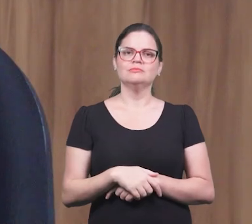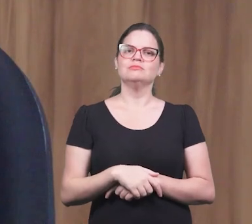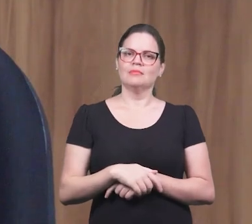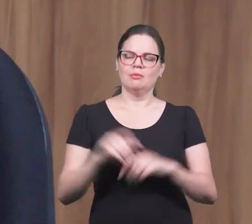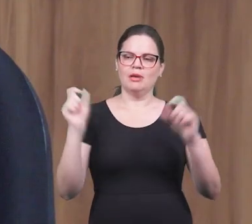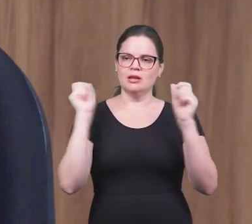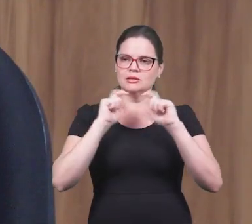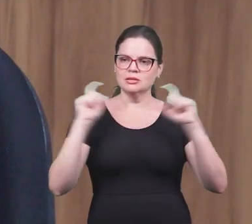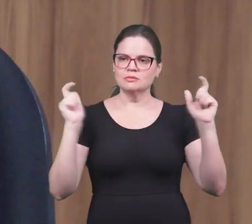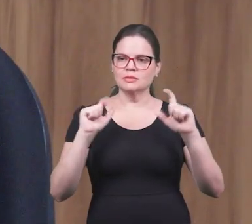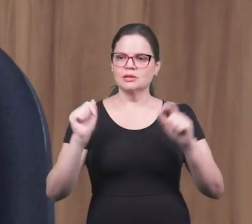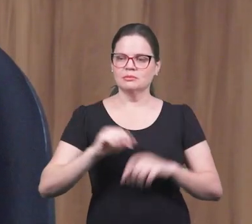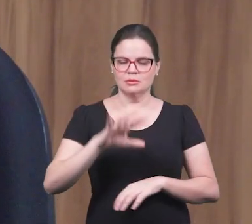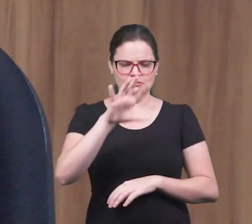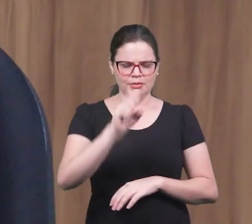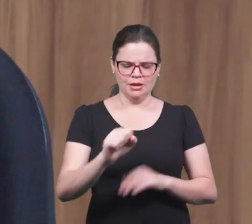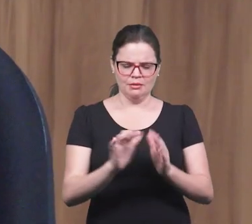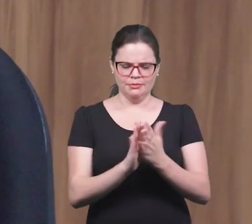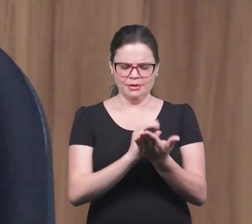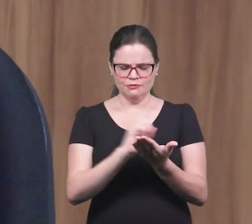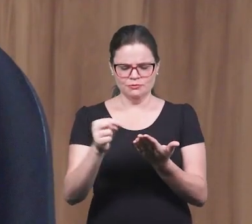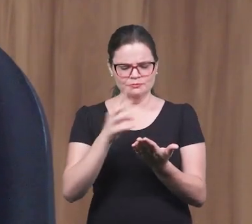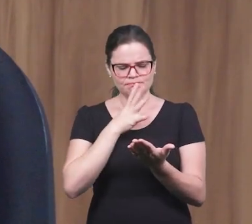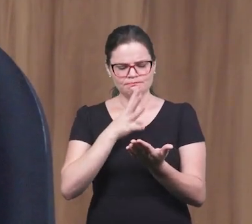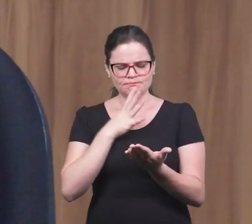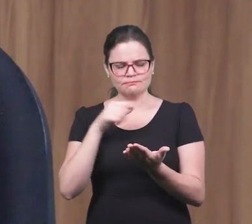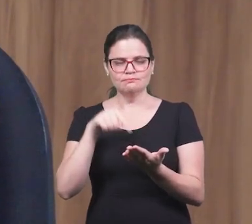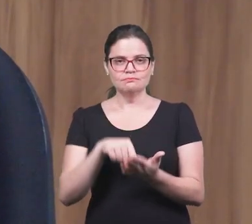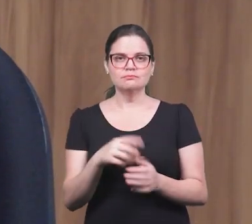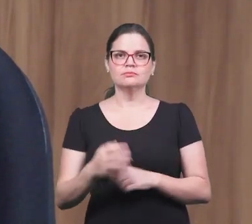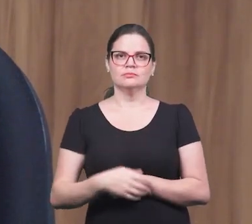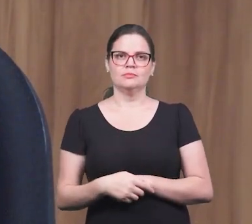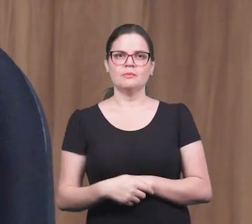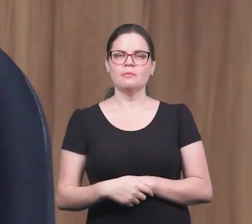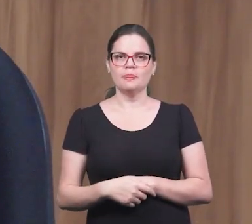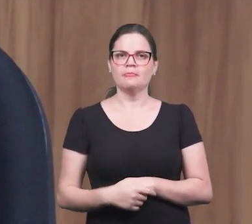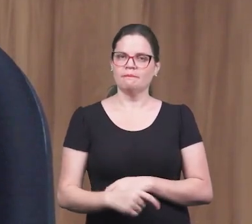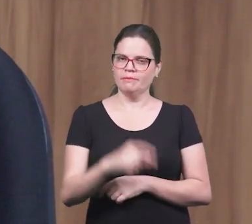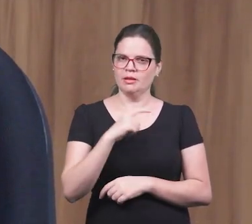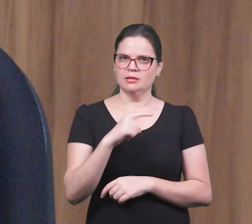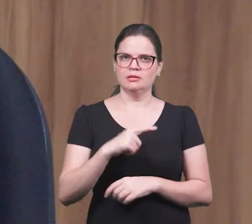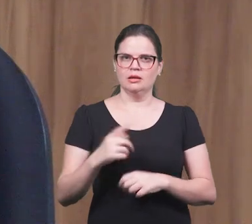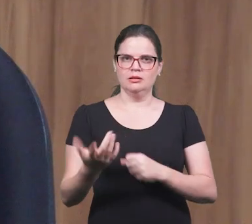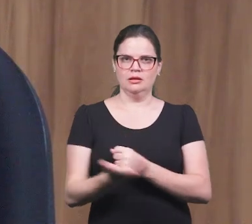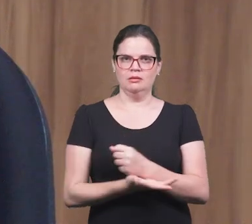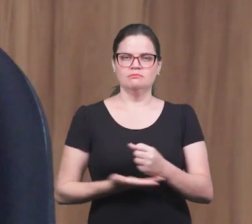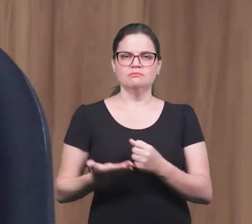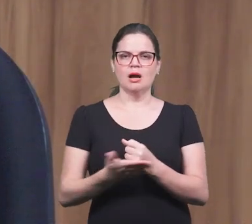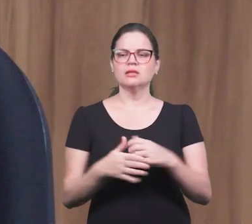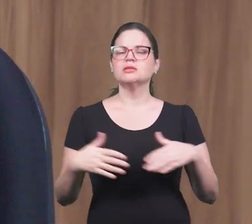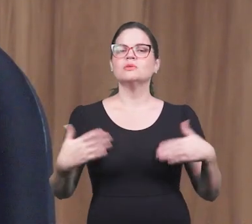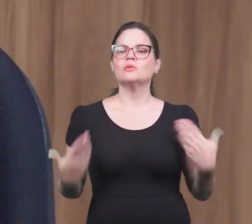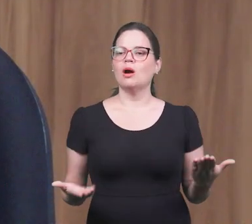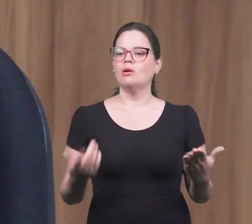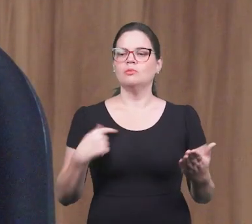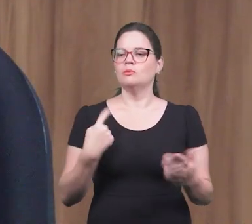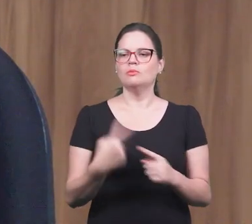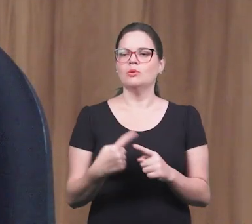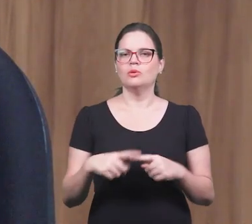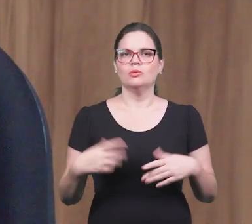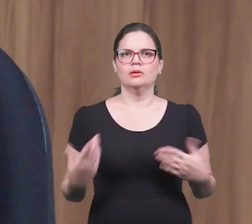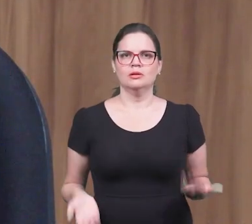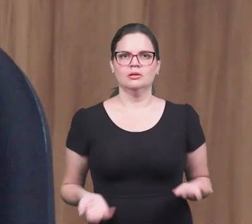essência da Bíblia, a palavra de Deus. É. E tem fatores, né? Sim. Assim, que fatores que moveram a isso?